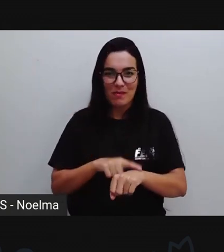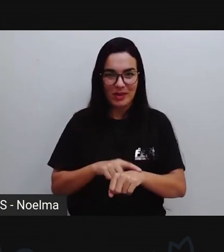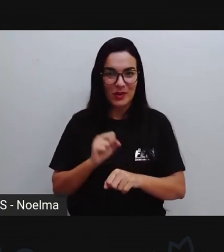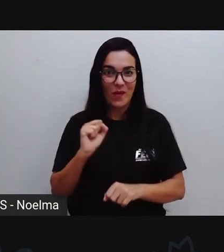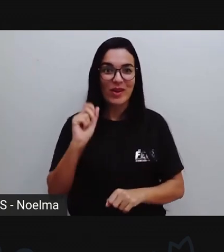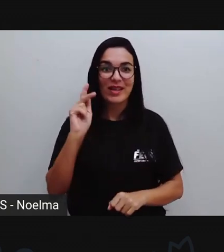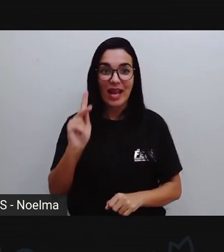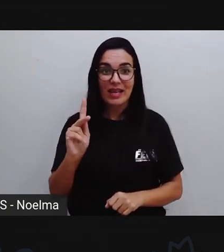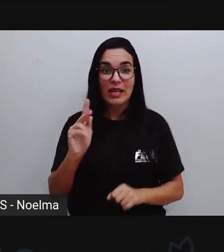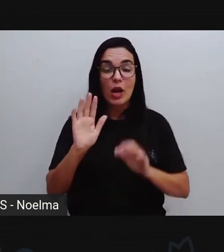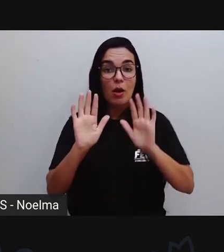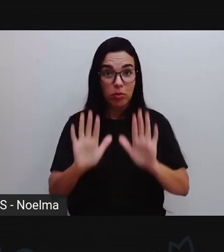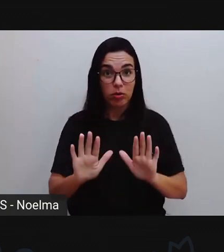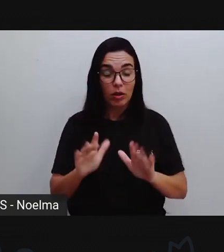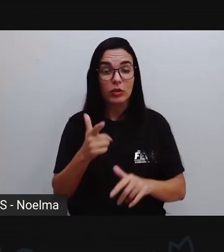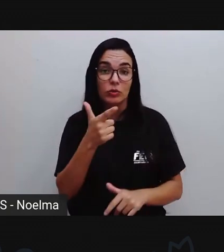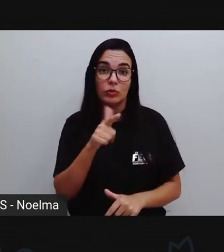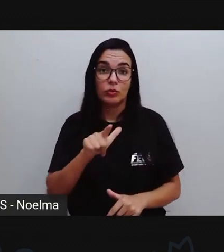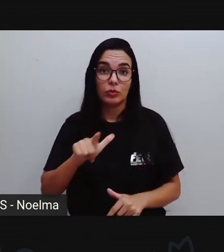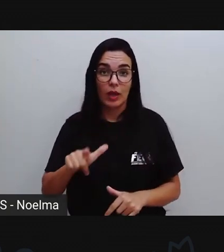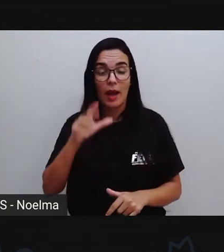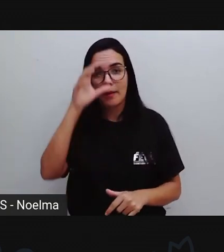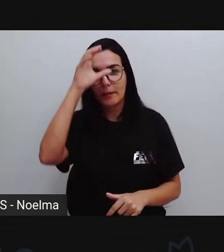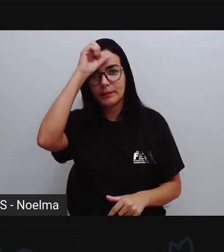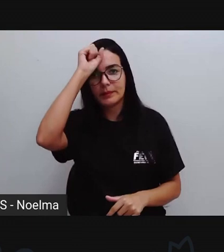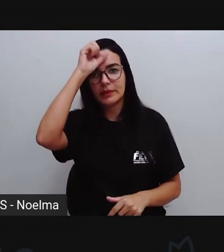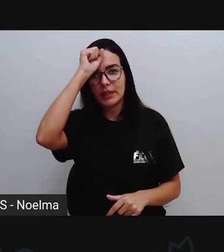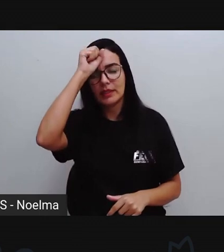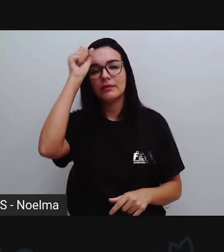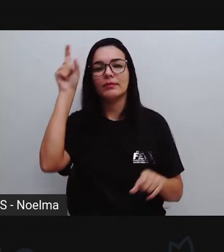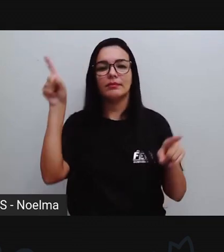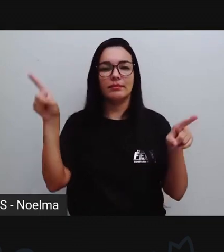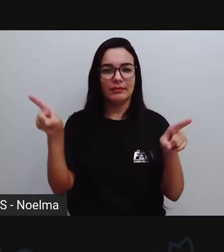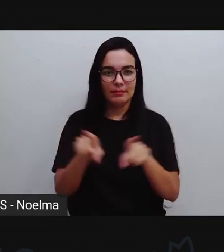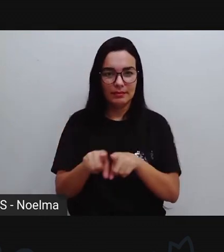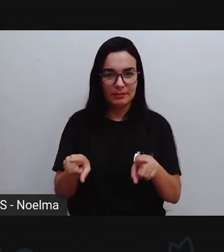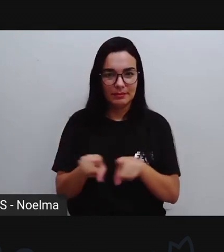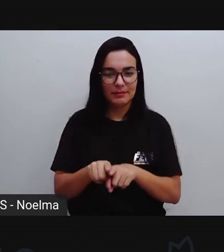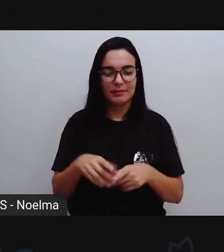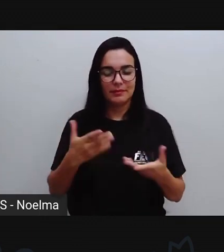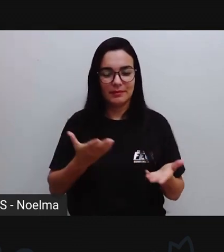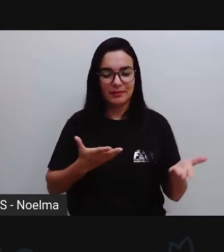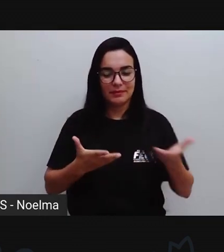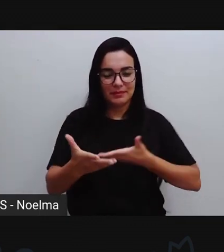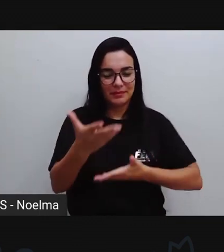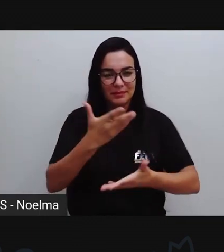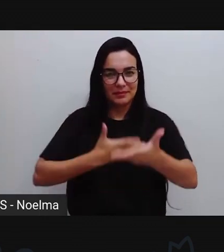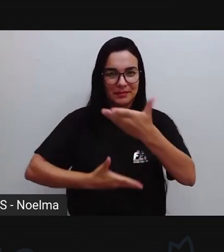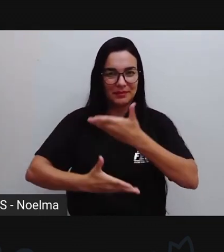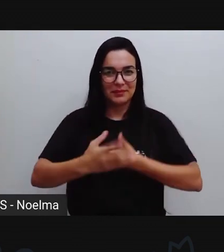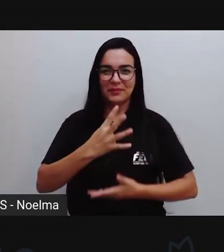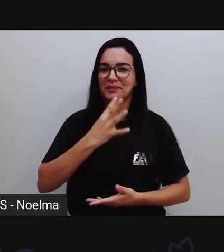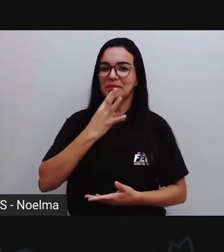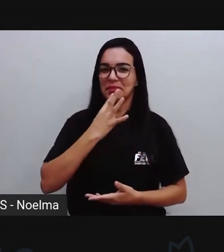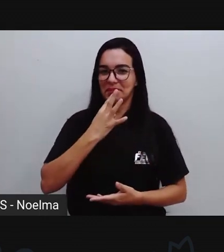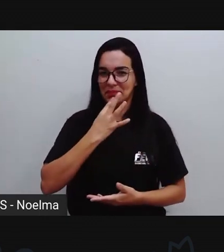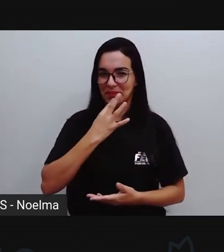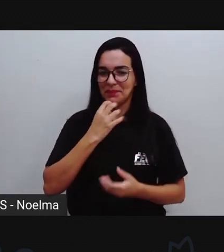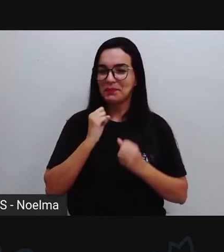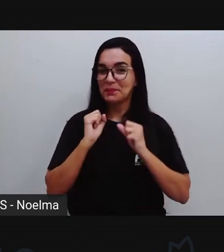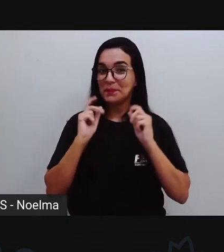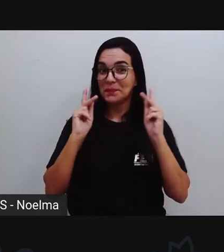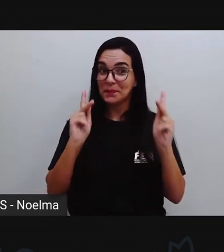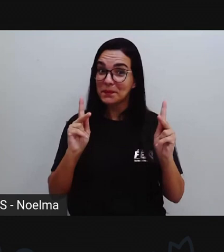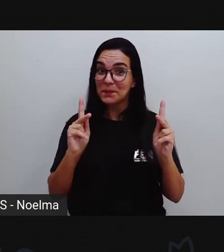né? Mais um momento aí de muito aprendizado, onde a gente vai estar aqui compartilhando os nossos conhecimentos, né?